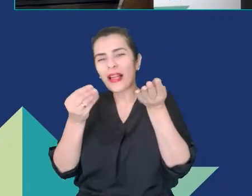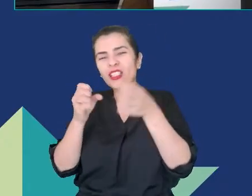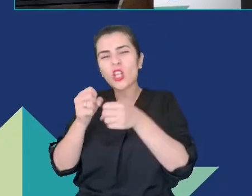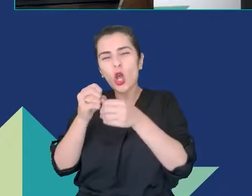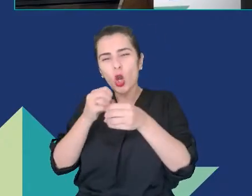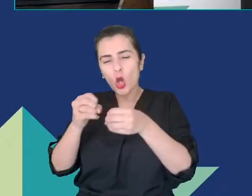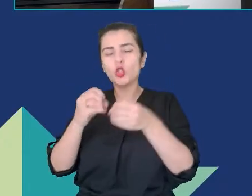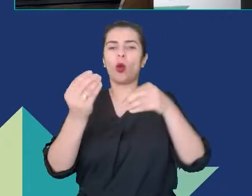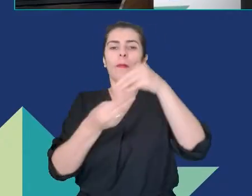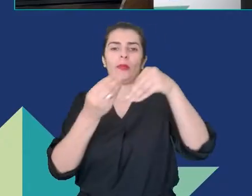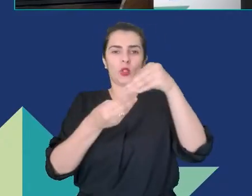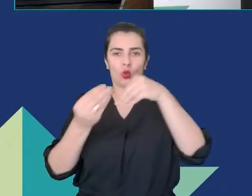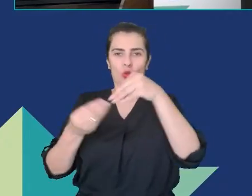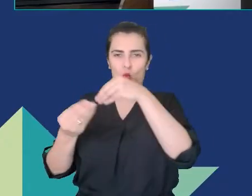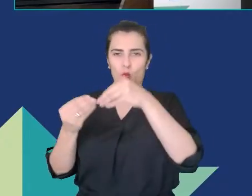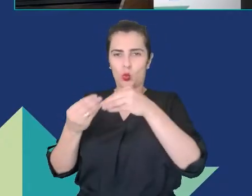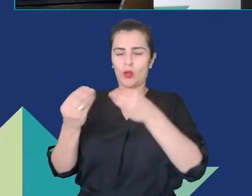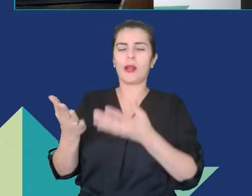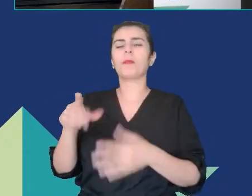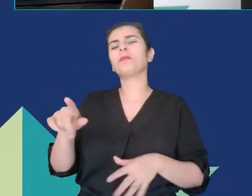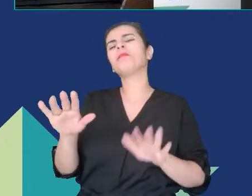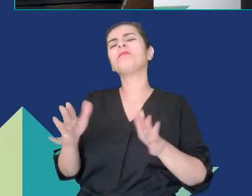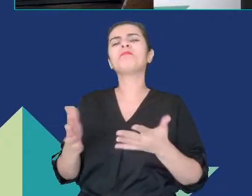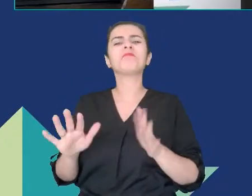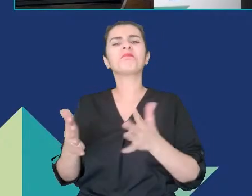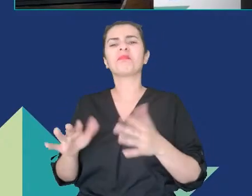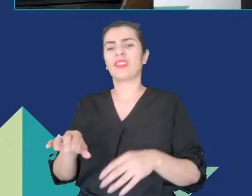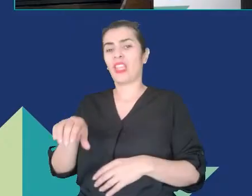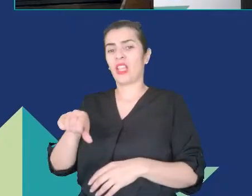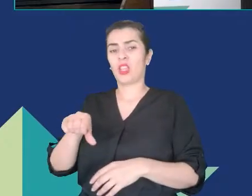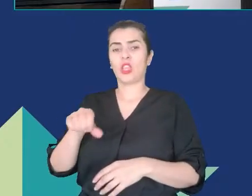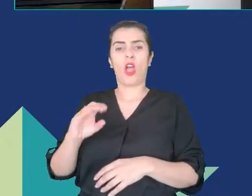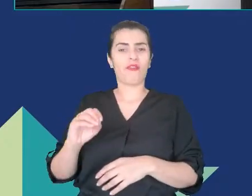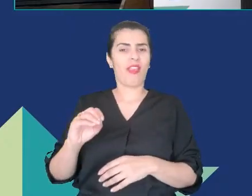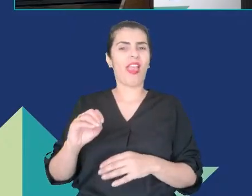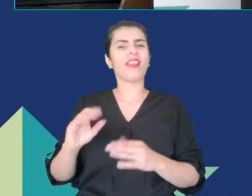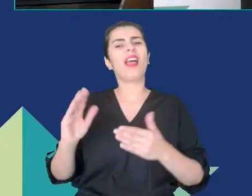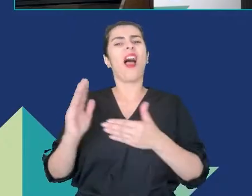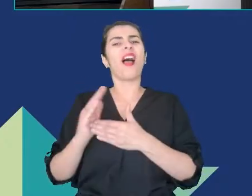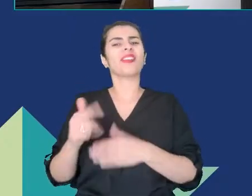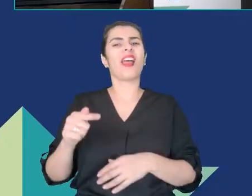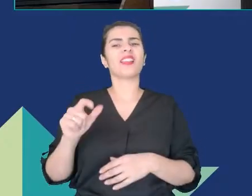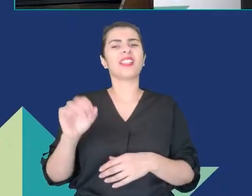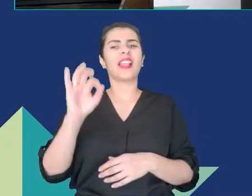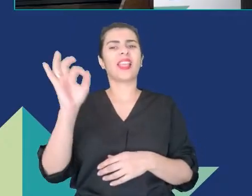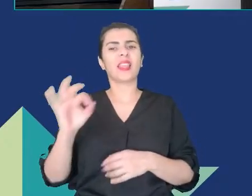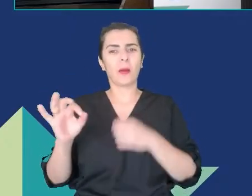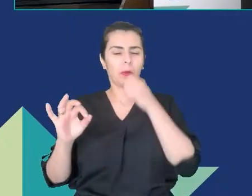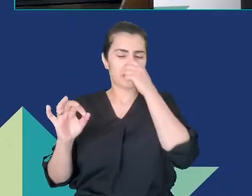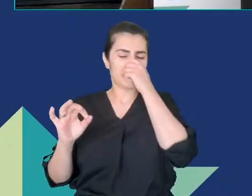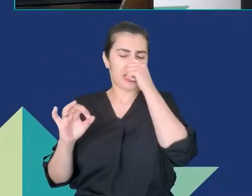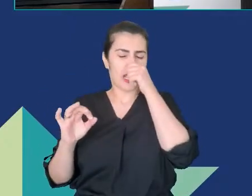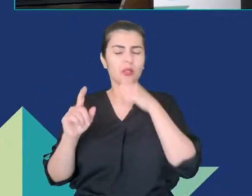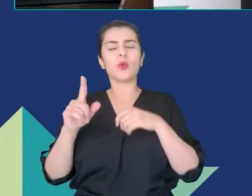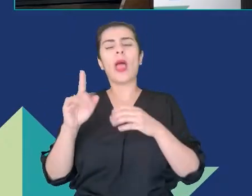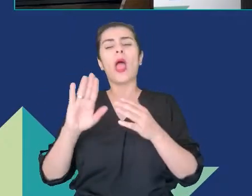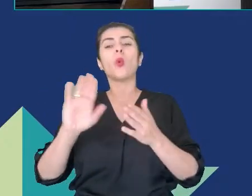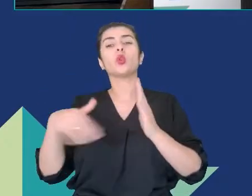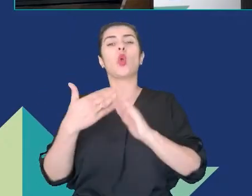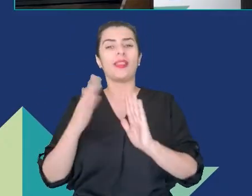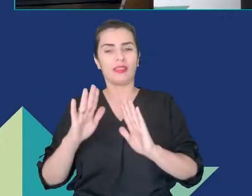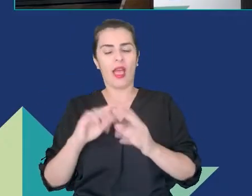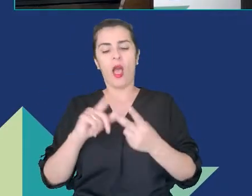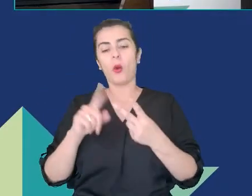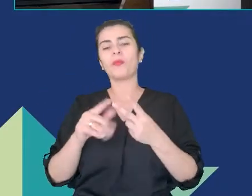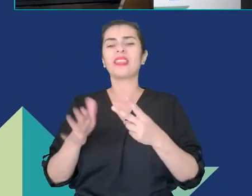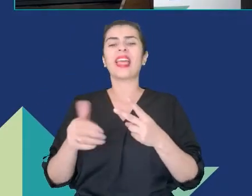range, né, que é mais ou menos 90% a 70% de rejeito total e de 10% a 30% de ultrafino. Isso tem